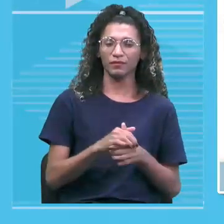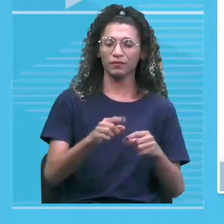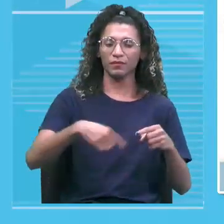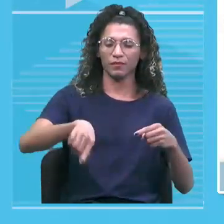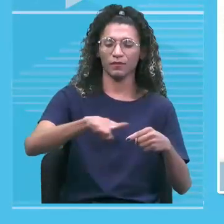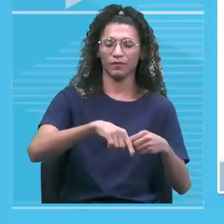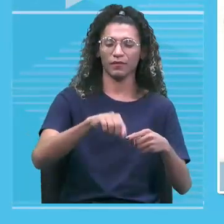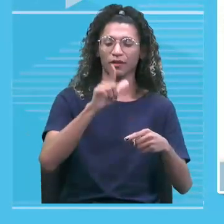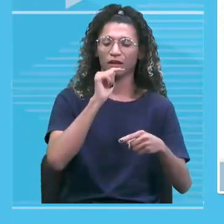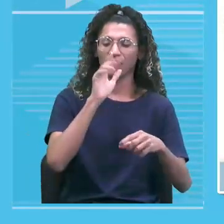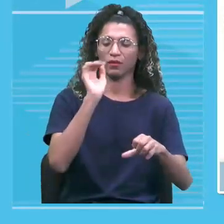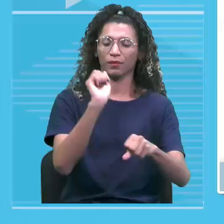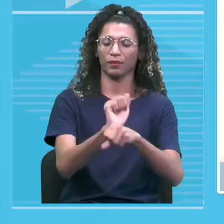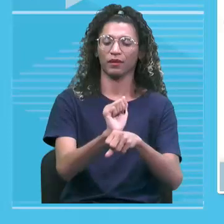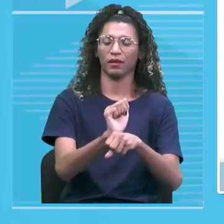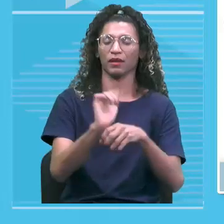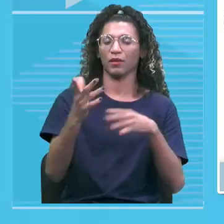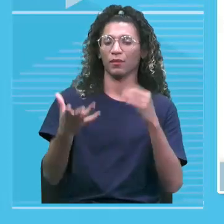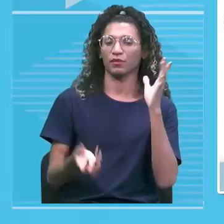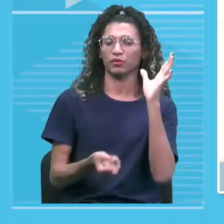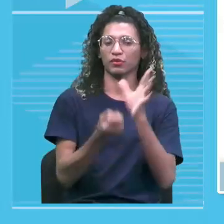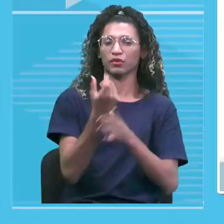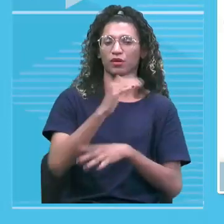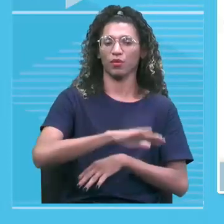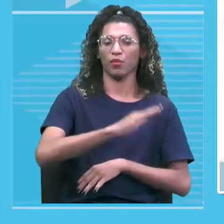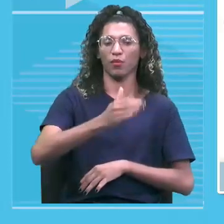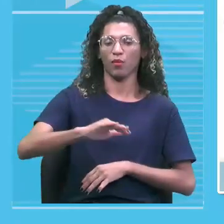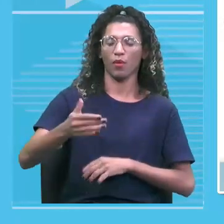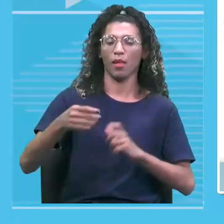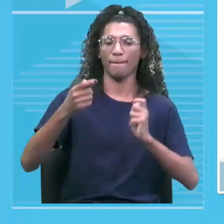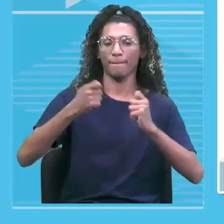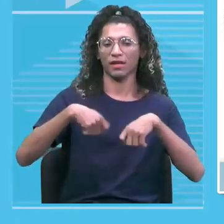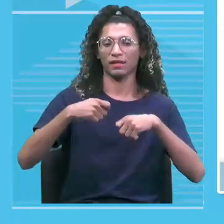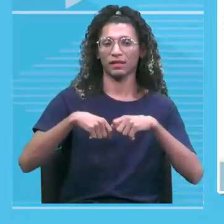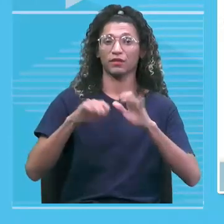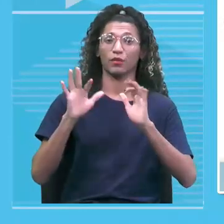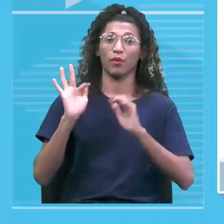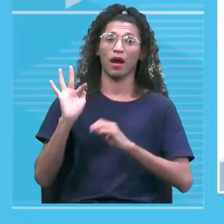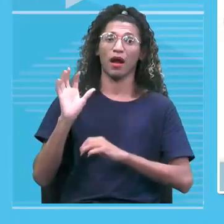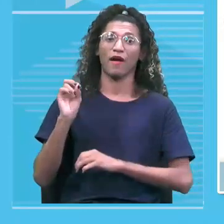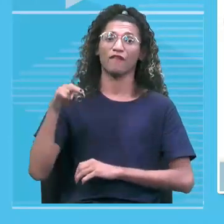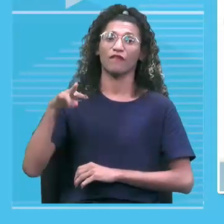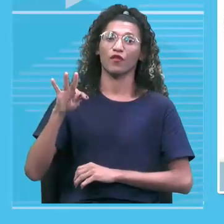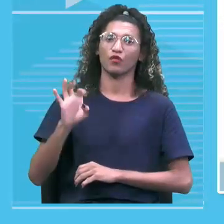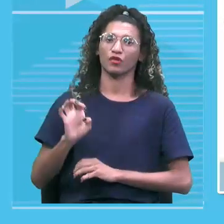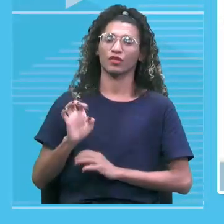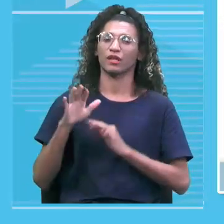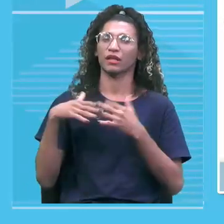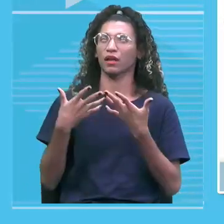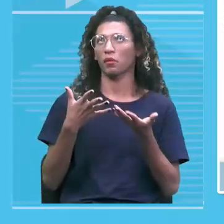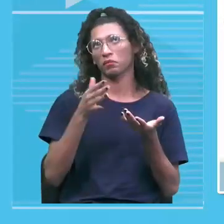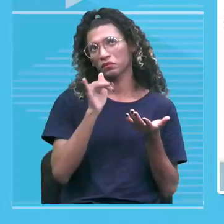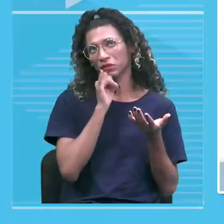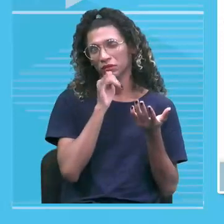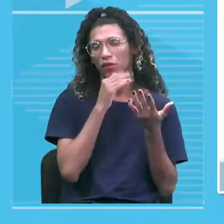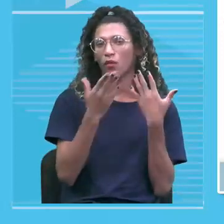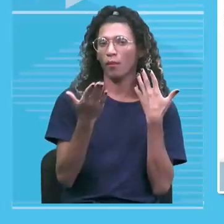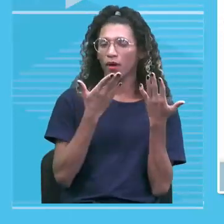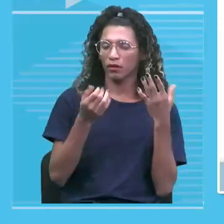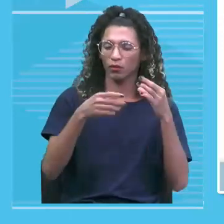fonte perdão para que seja gerado uma onda precisa de uma fonte então talvez na areia movediça